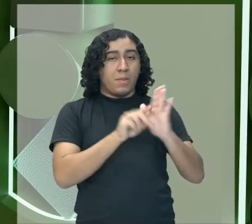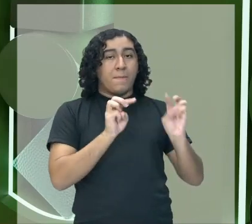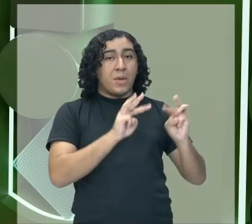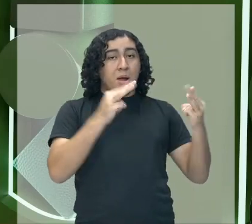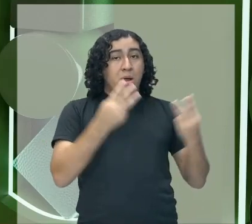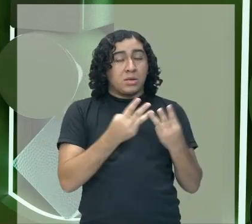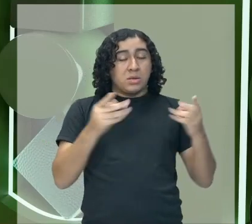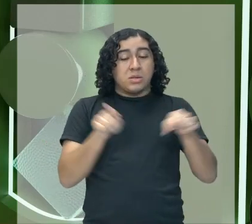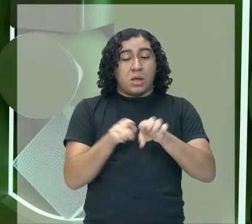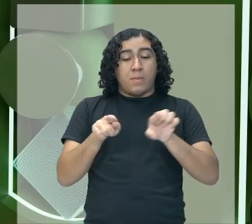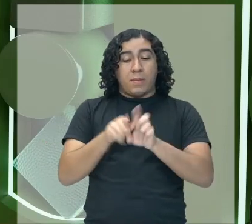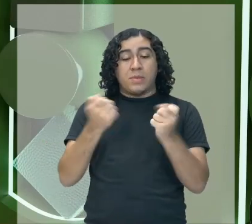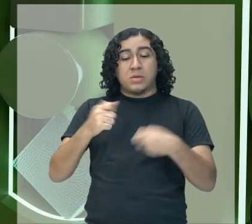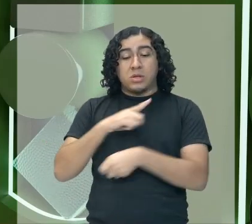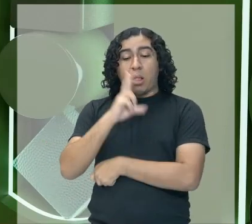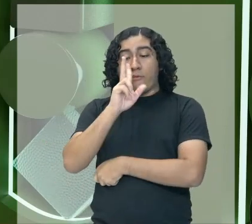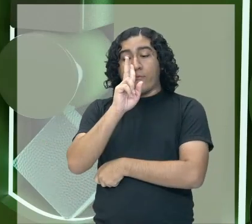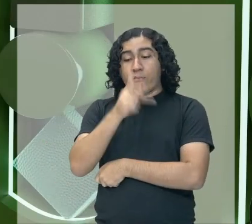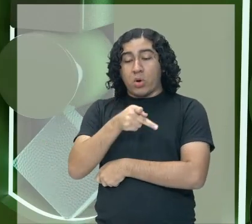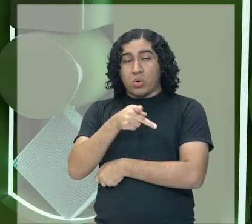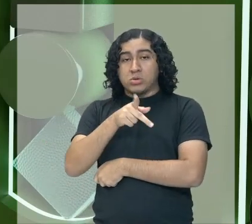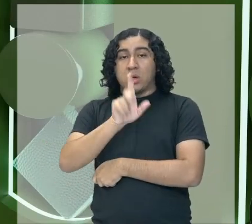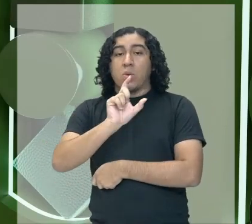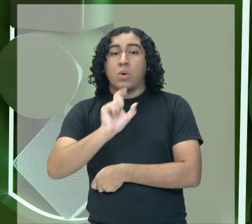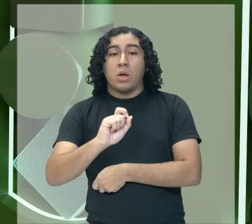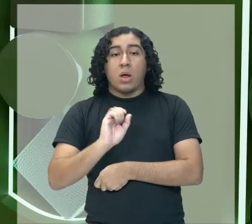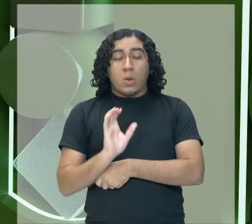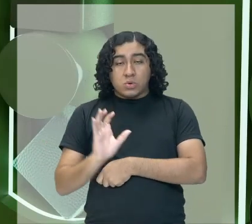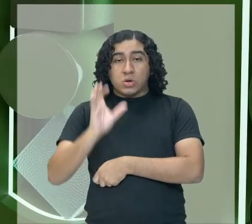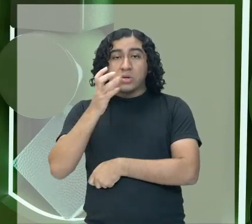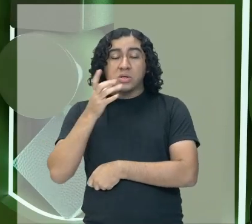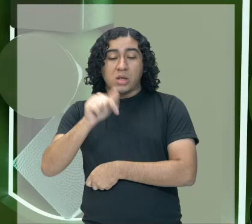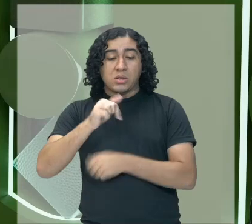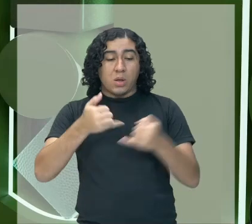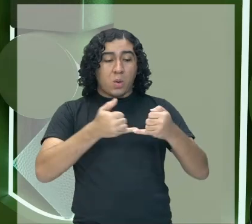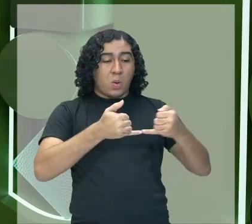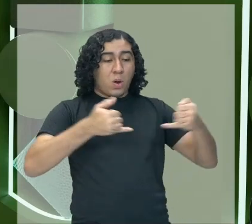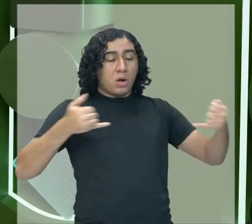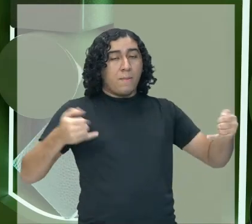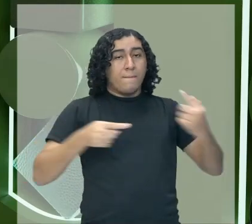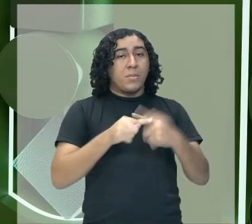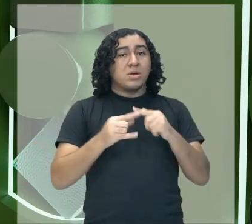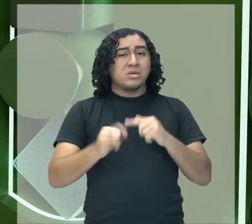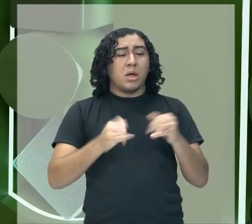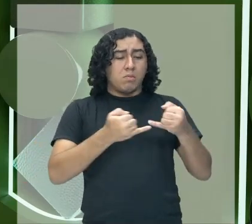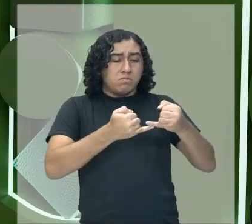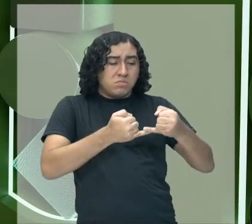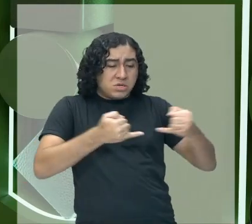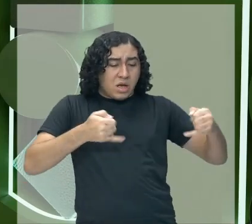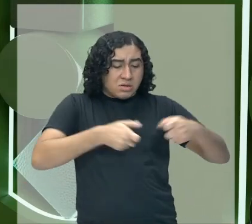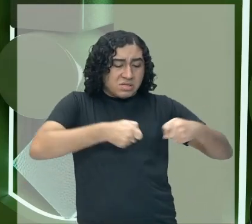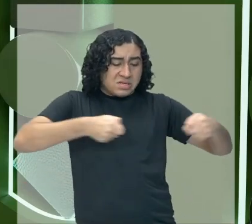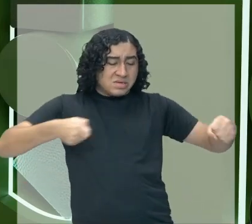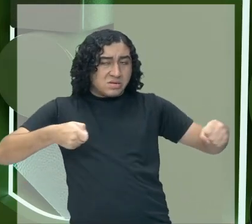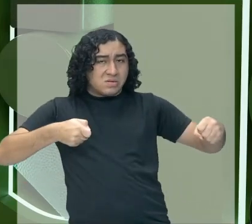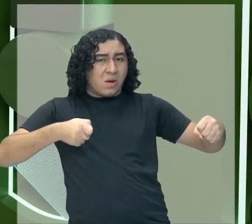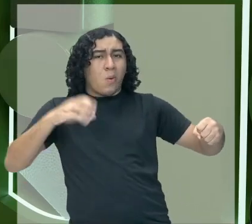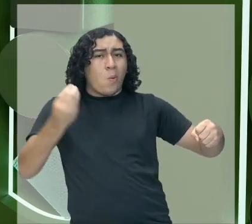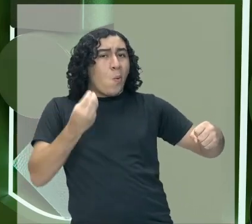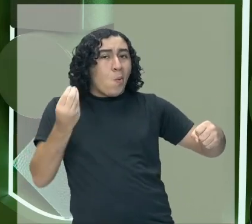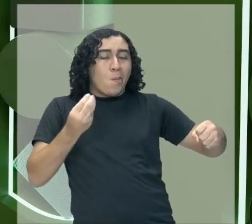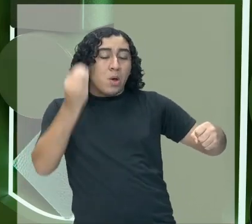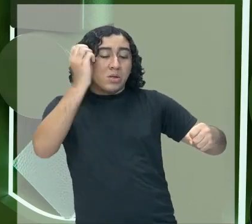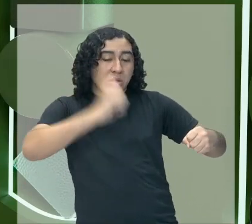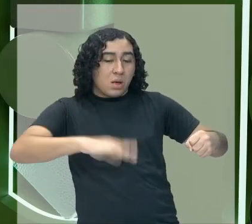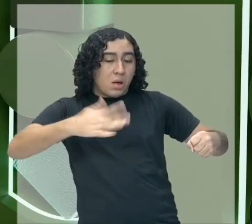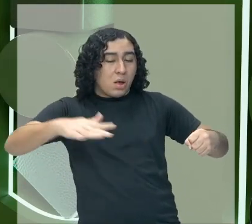precisa da força com o qual a corda tá sendo esticada porque se a corda não tiver esticada não tem som né E se a